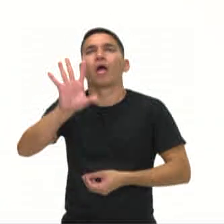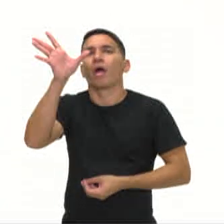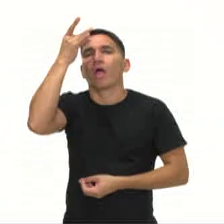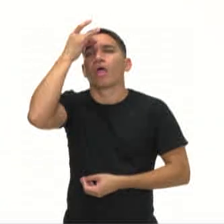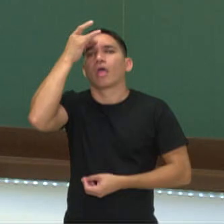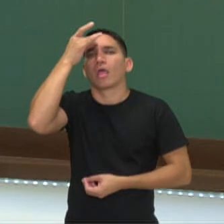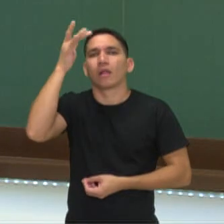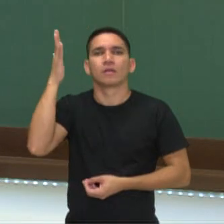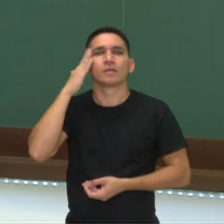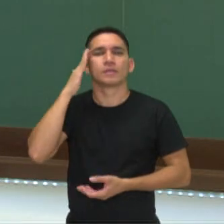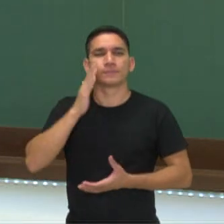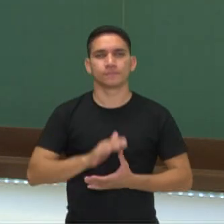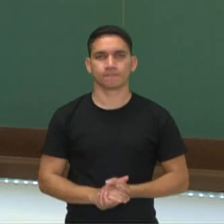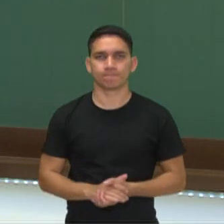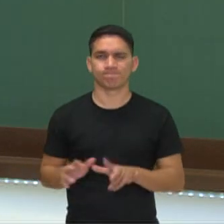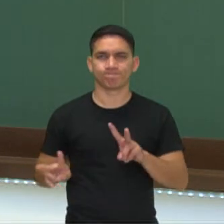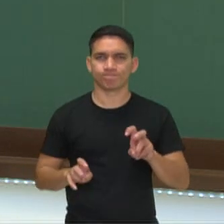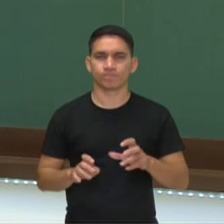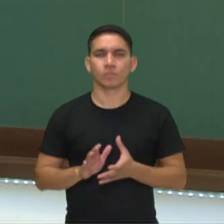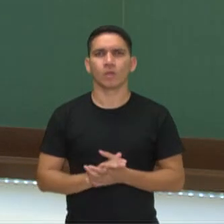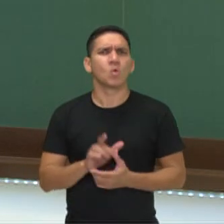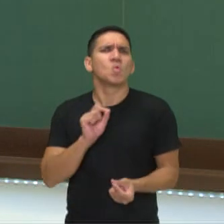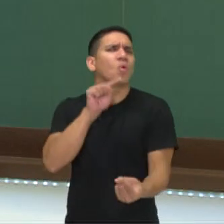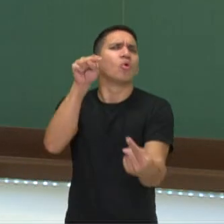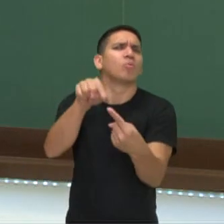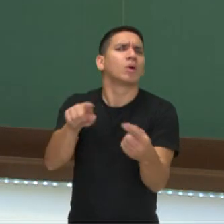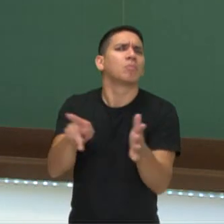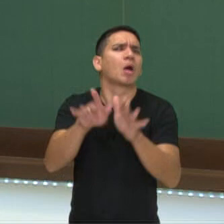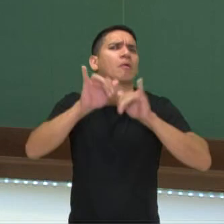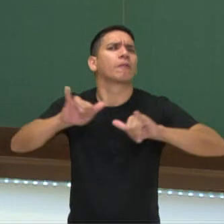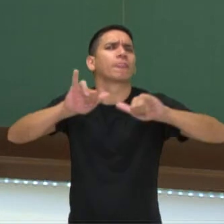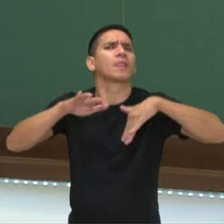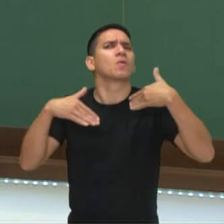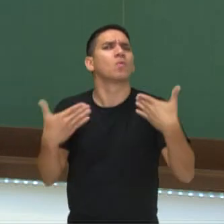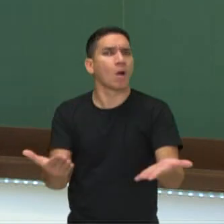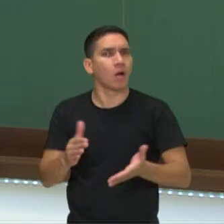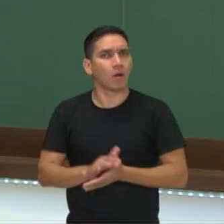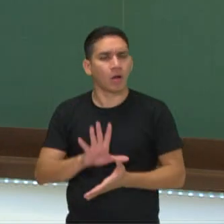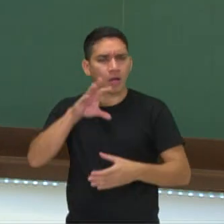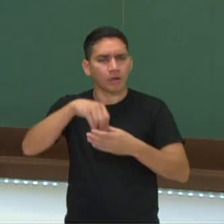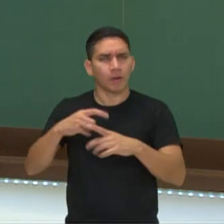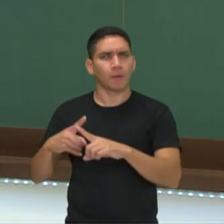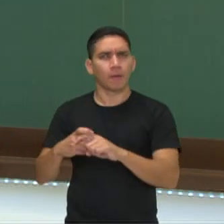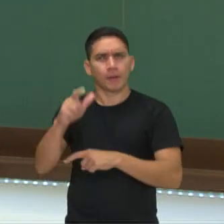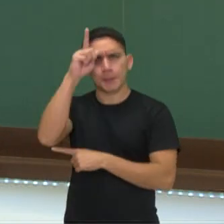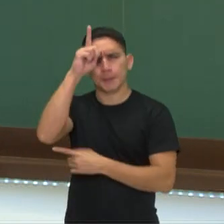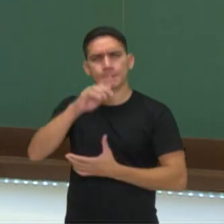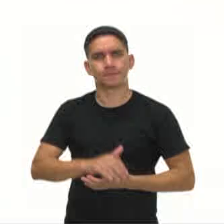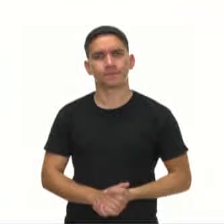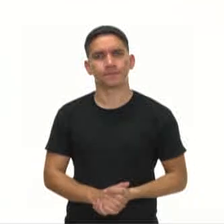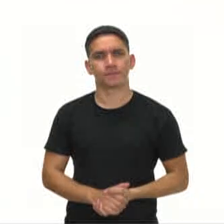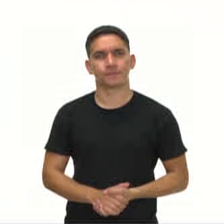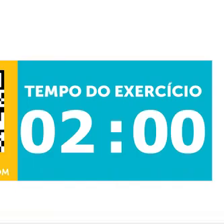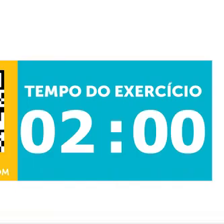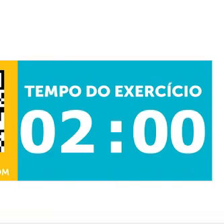ideia. Qual era o objetivo da propaganda dentro do nazismo da Alemanha?